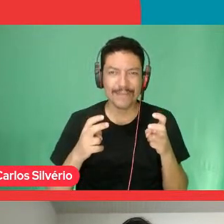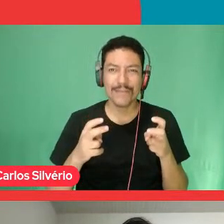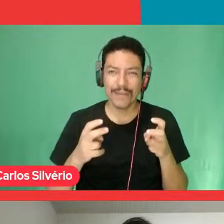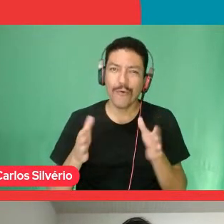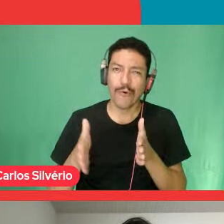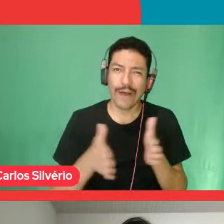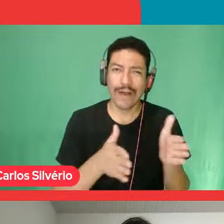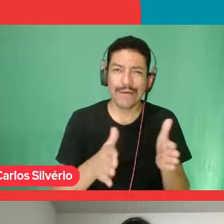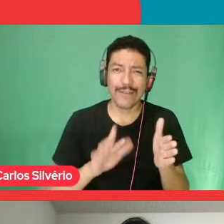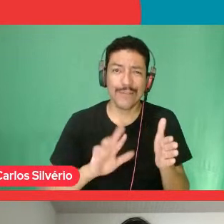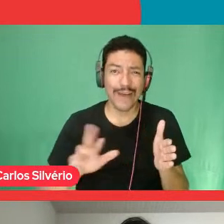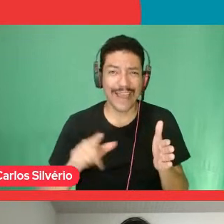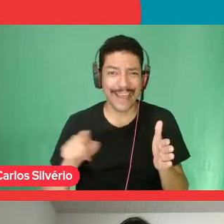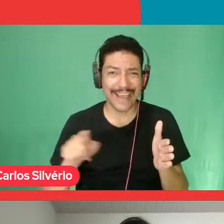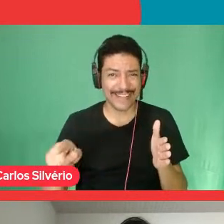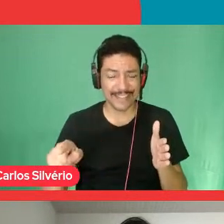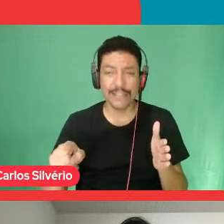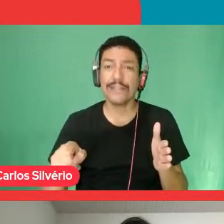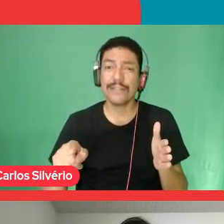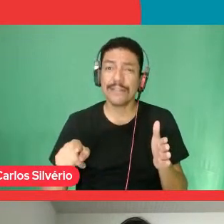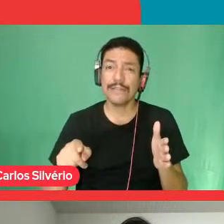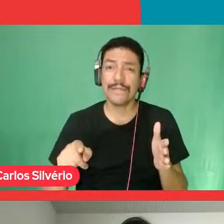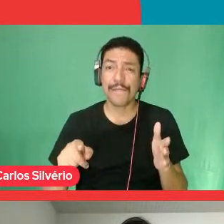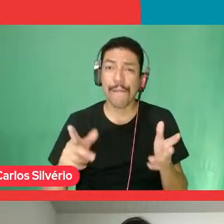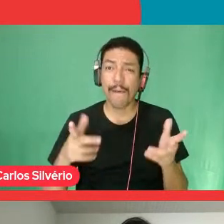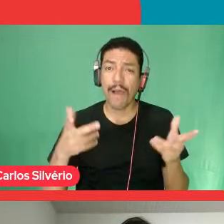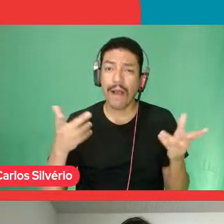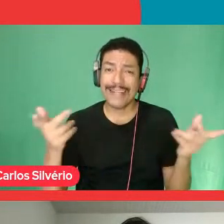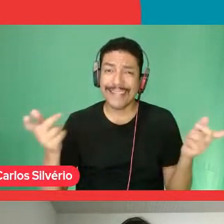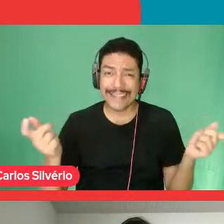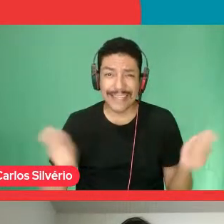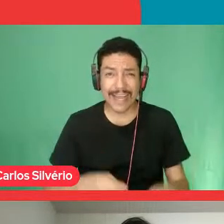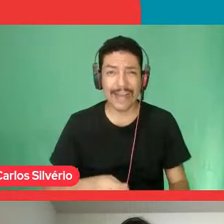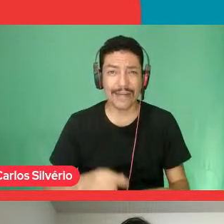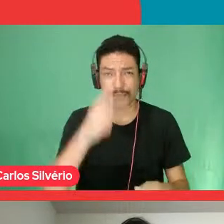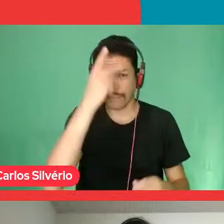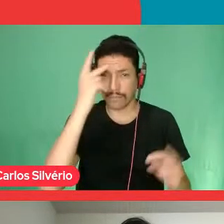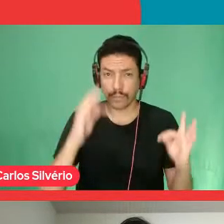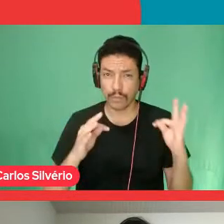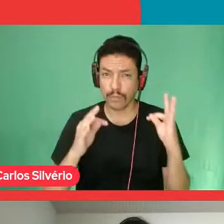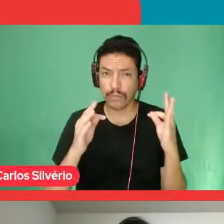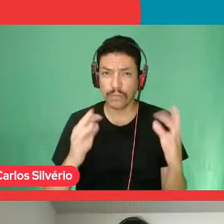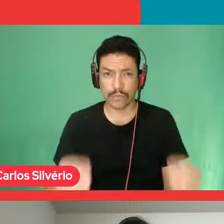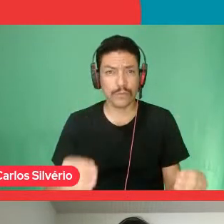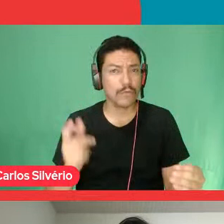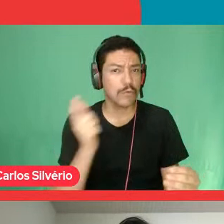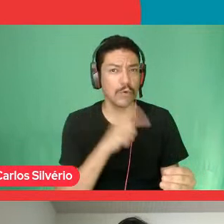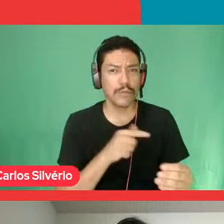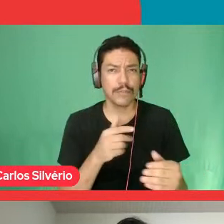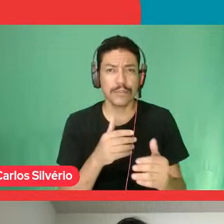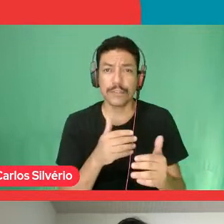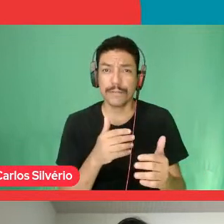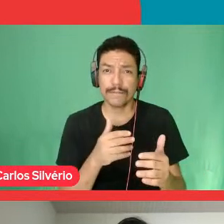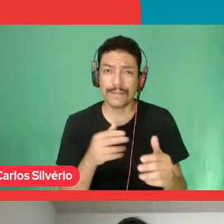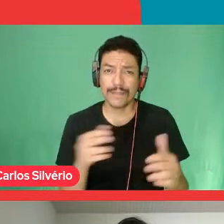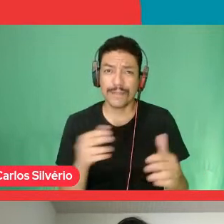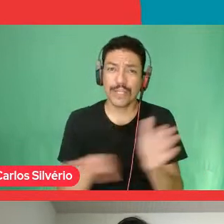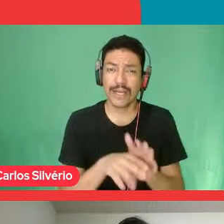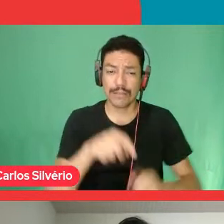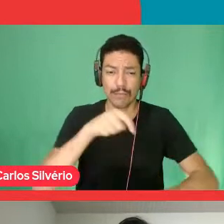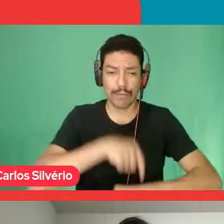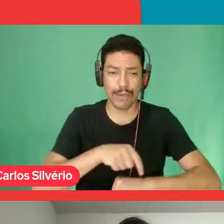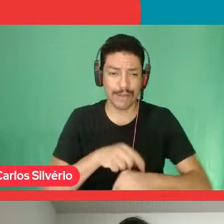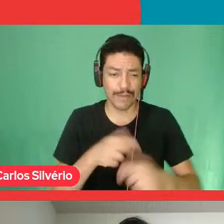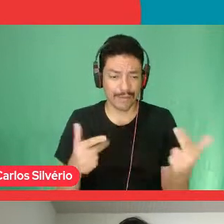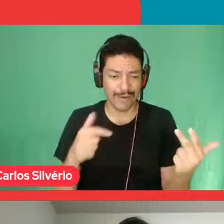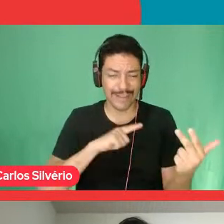bem esse. Acho que é muito possível para todas as pessoas conseguirem estar nesse lugar que a gente está. Basta